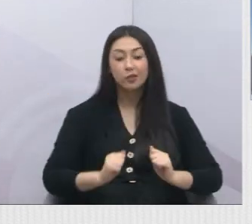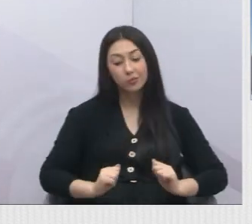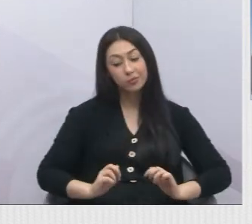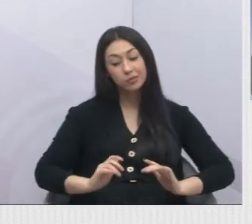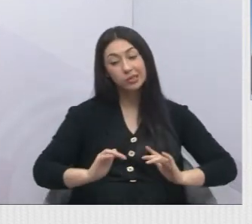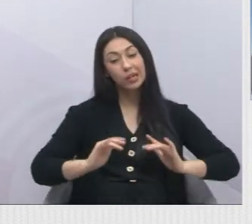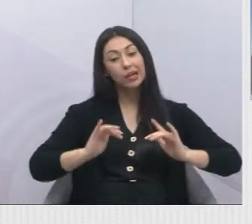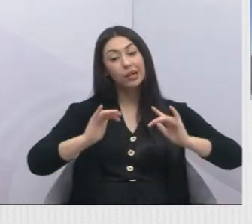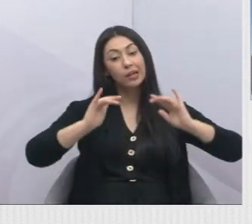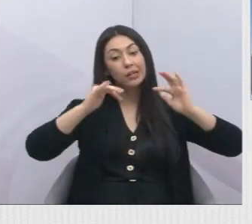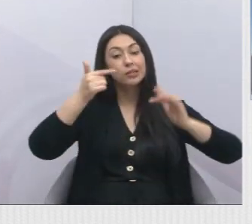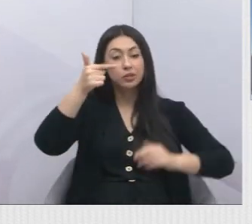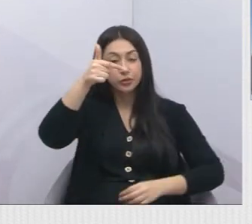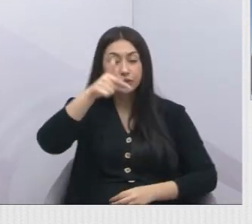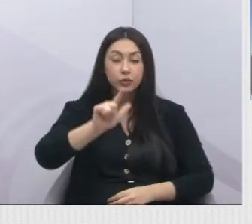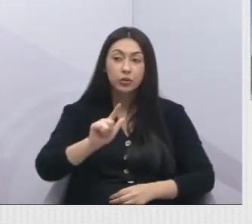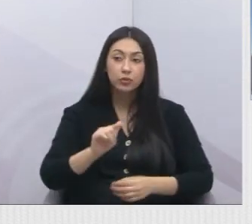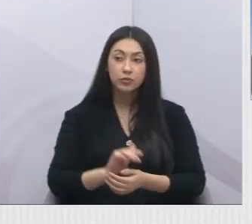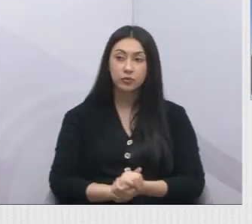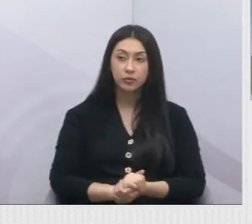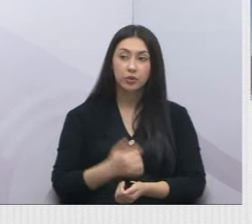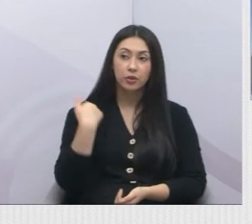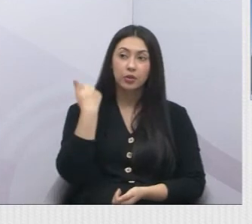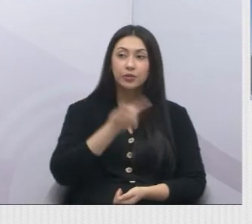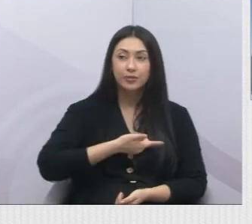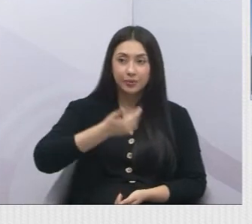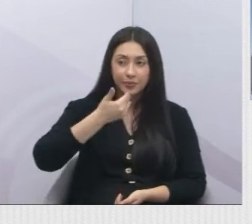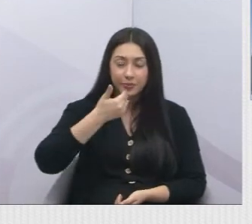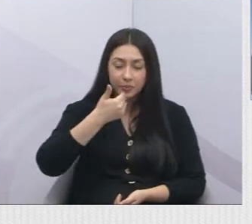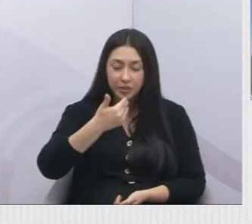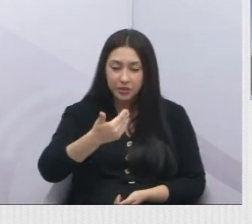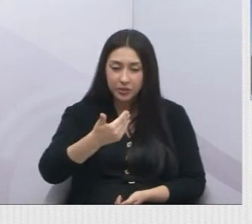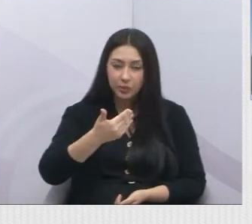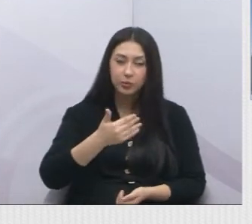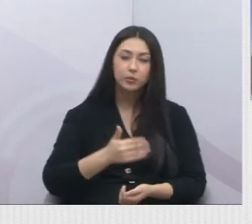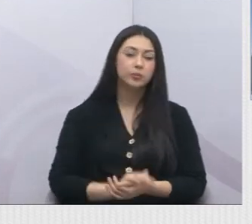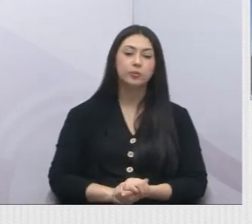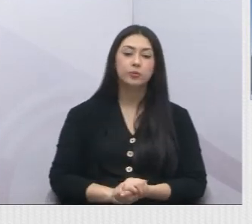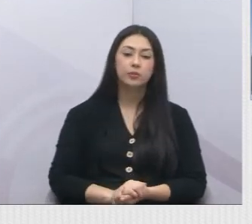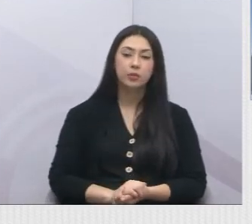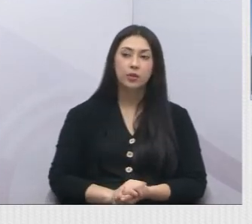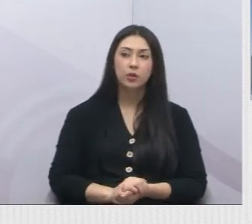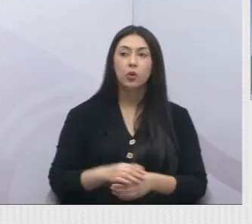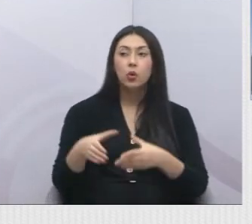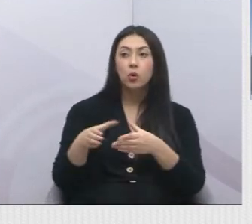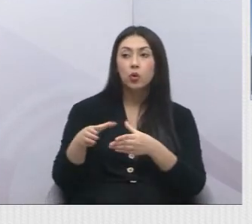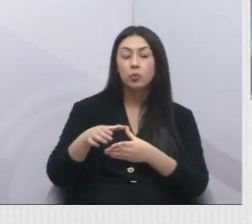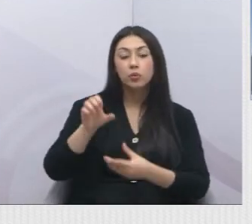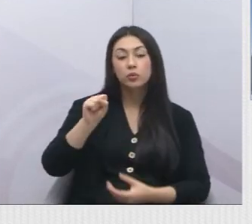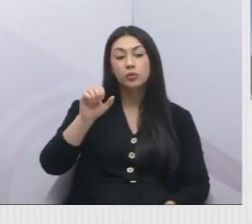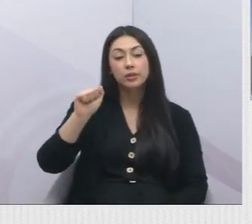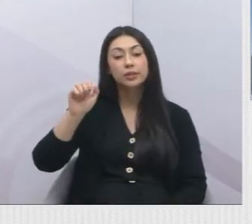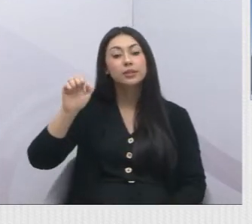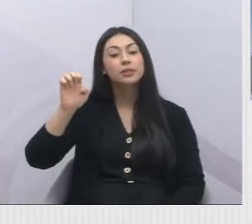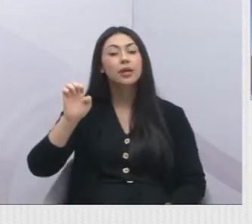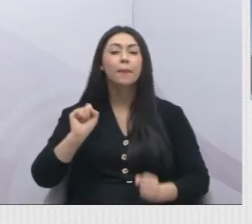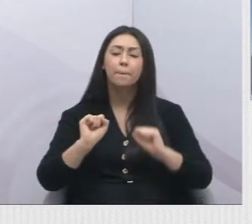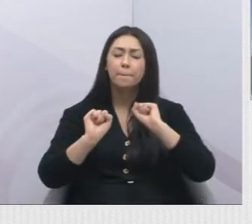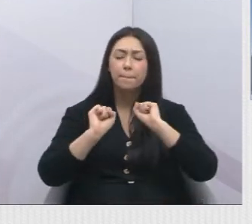novamente. Então, fica aqui nossa solicitação, tá? O pessoal do SAI que possa nos